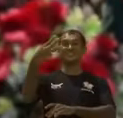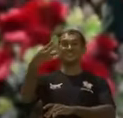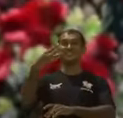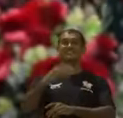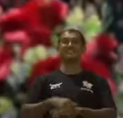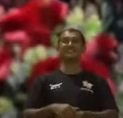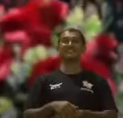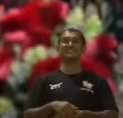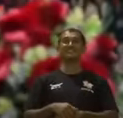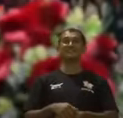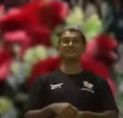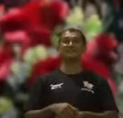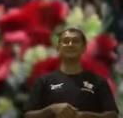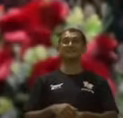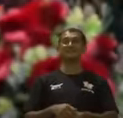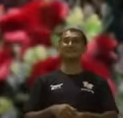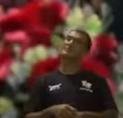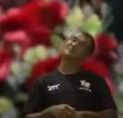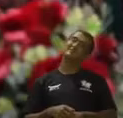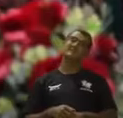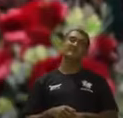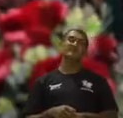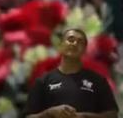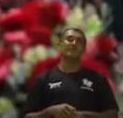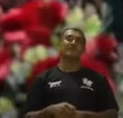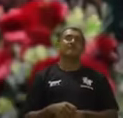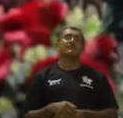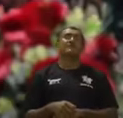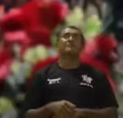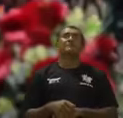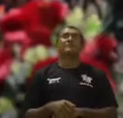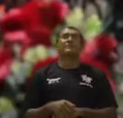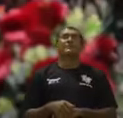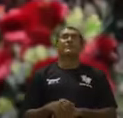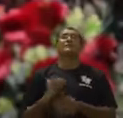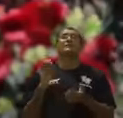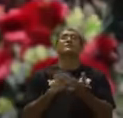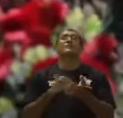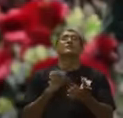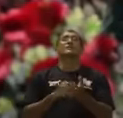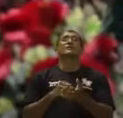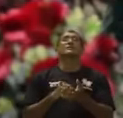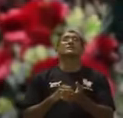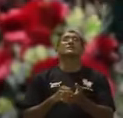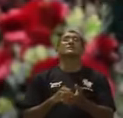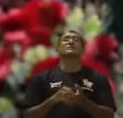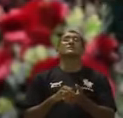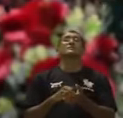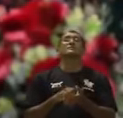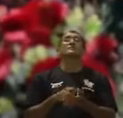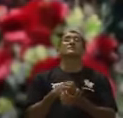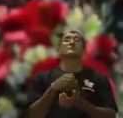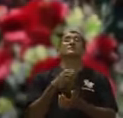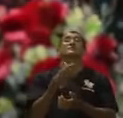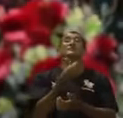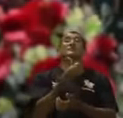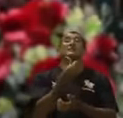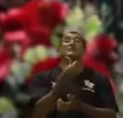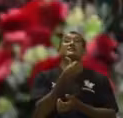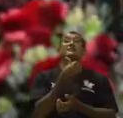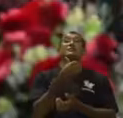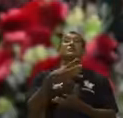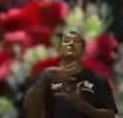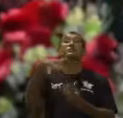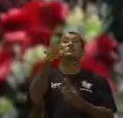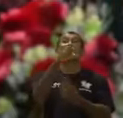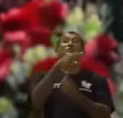Chega 44. E onde está faltando as 6? Preste atenção, é o Espírito Santo que vai